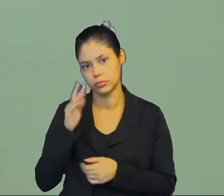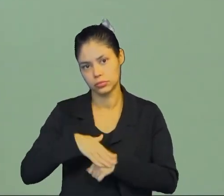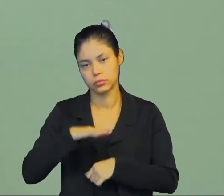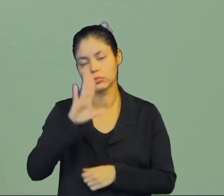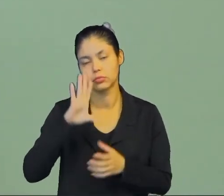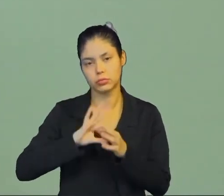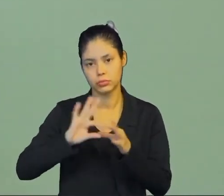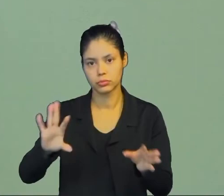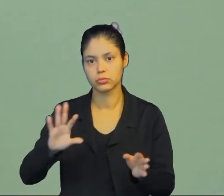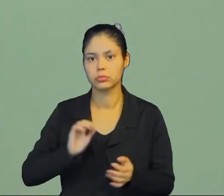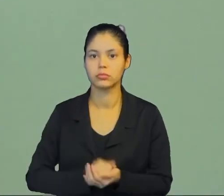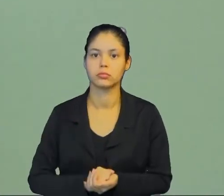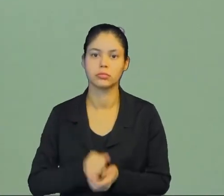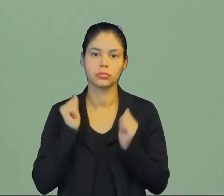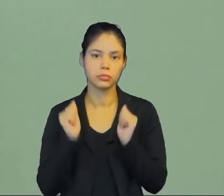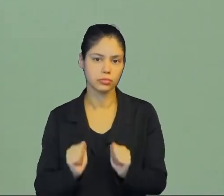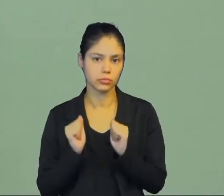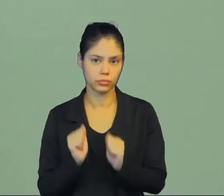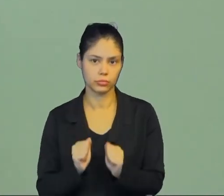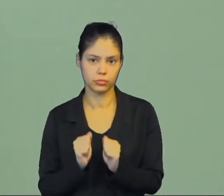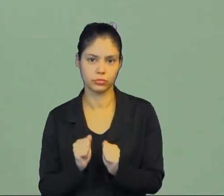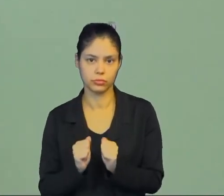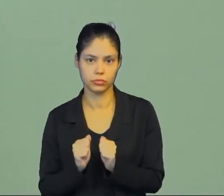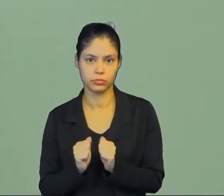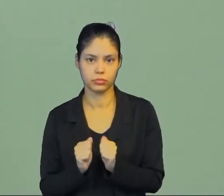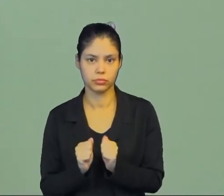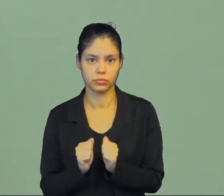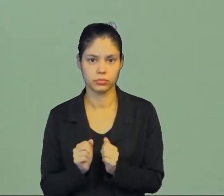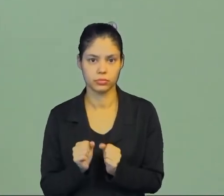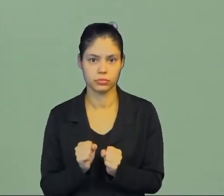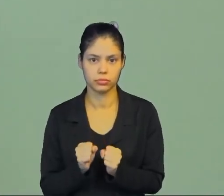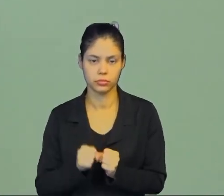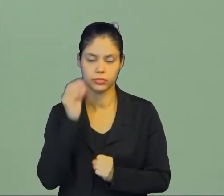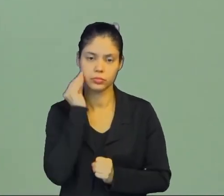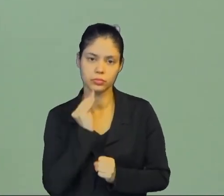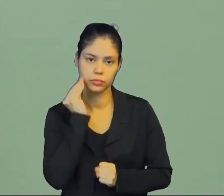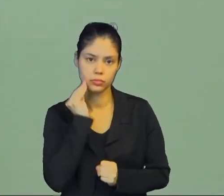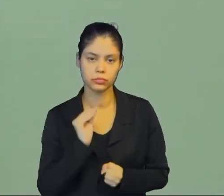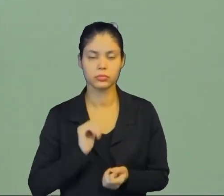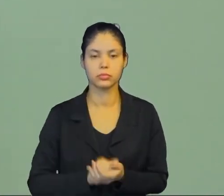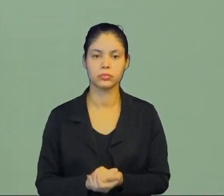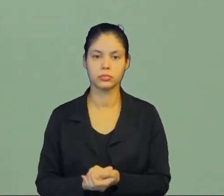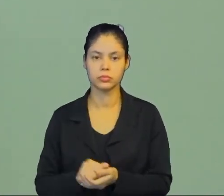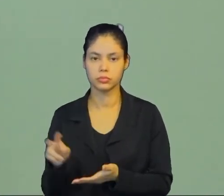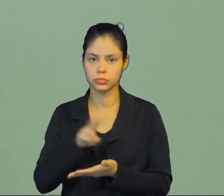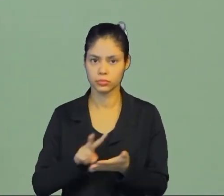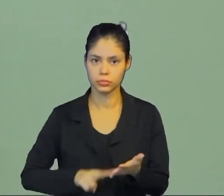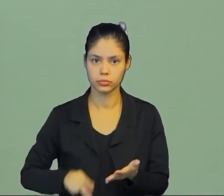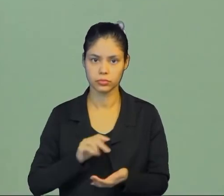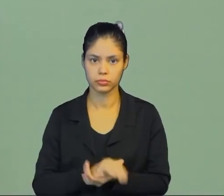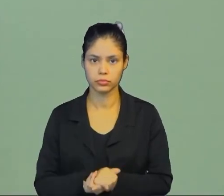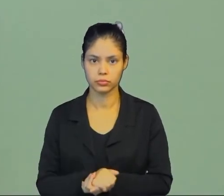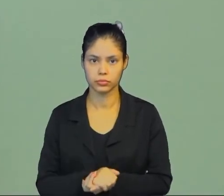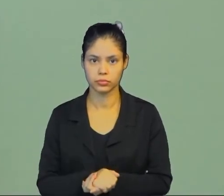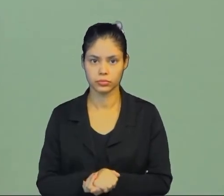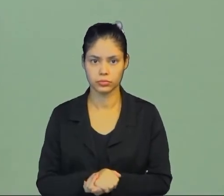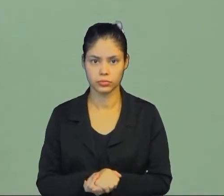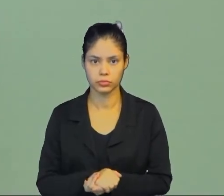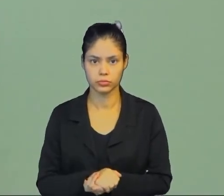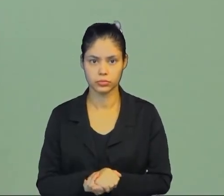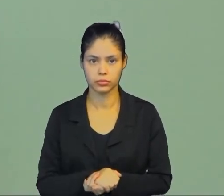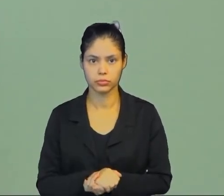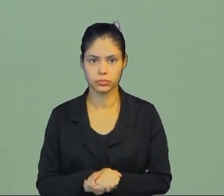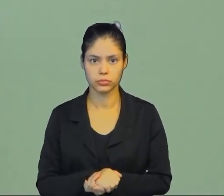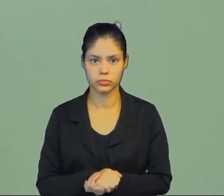mais liberdade e poder aí tentar convencer o leitor, ok?